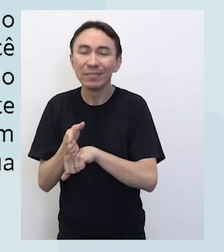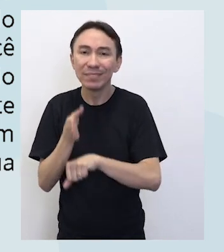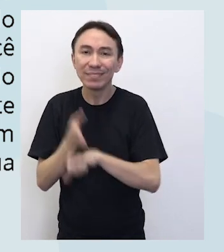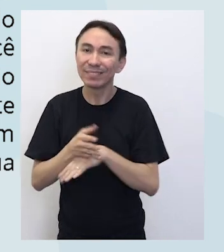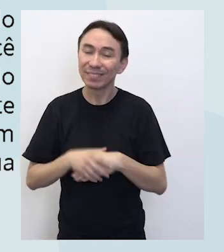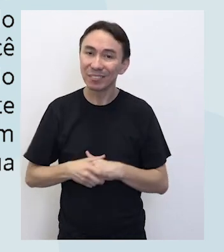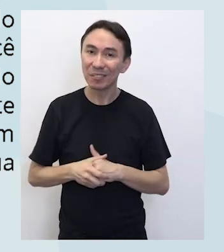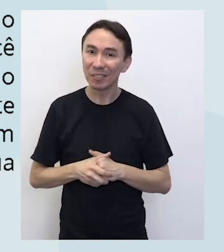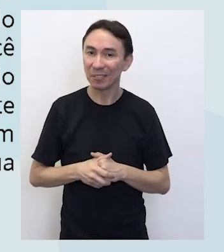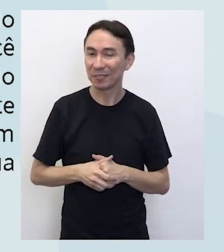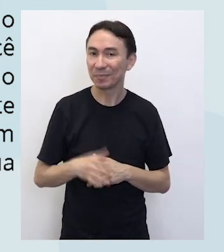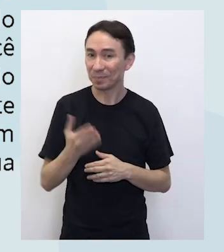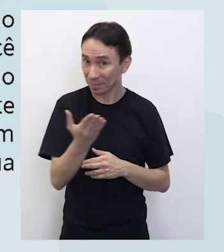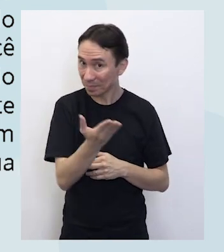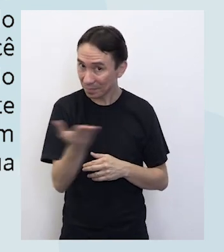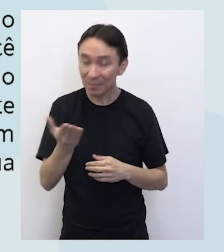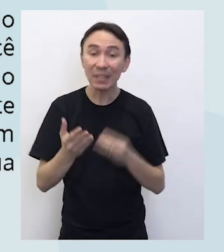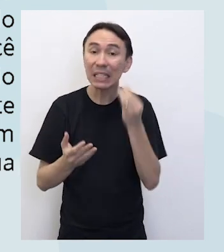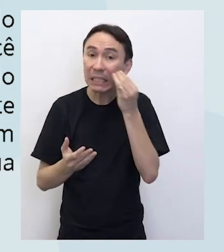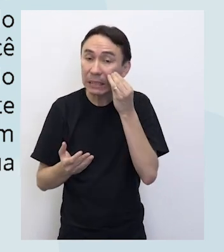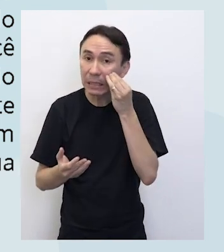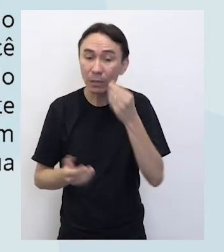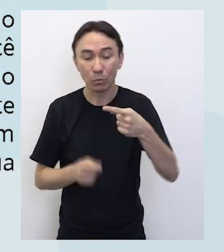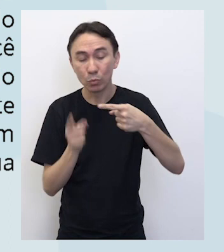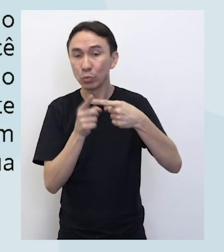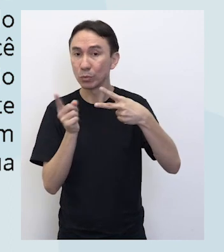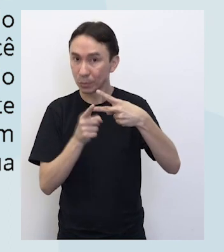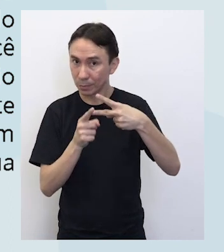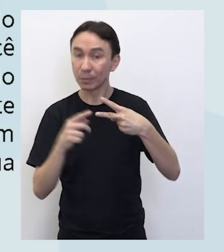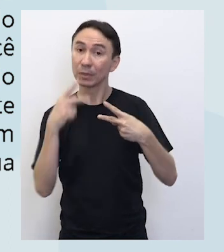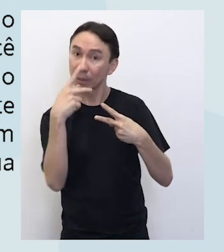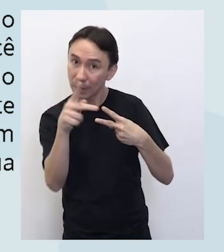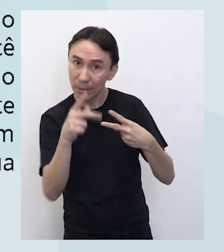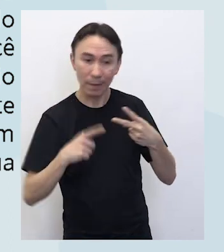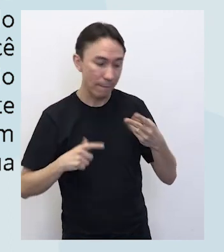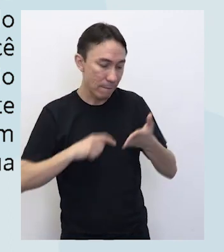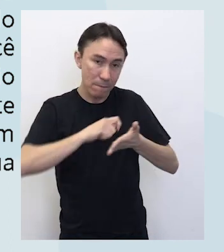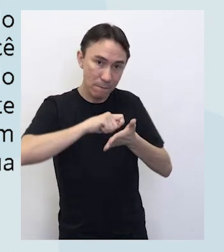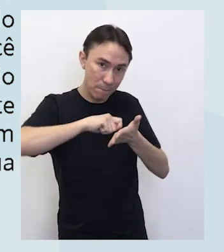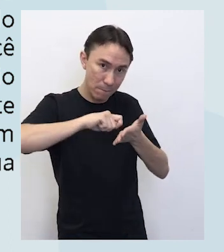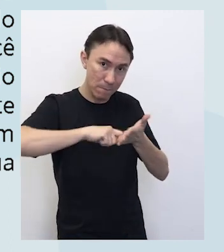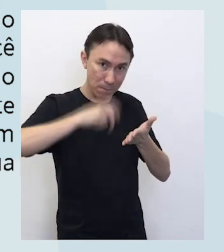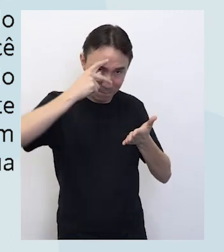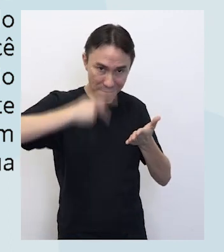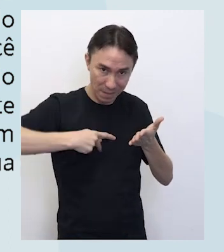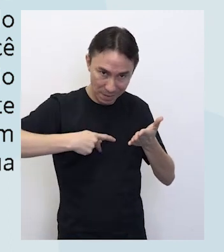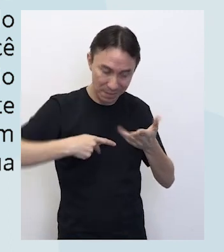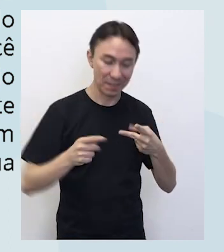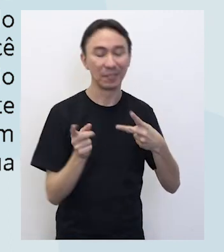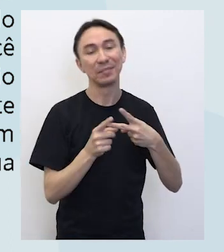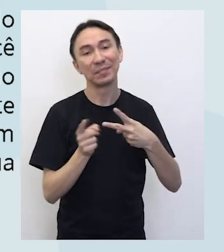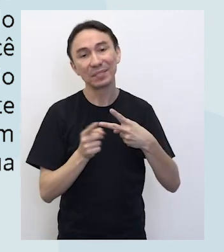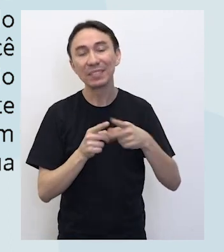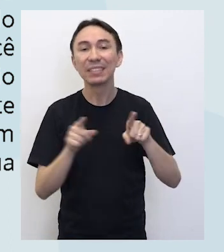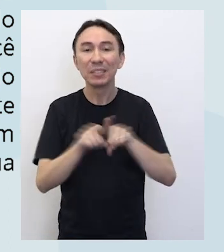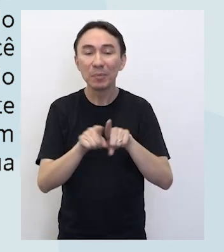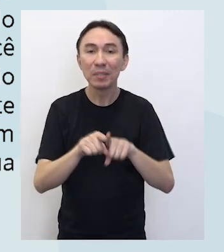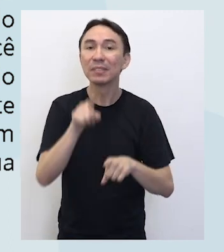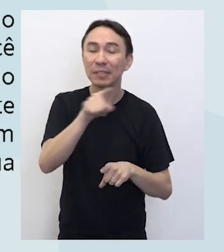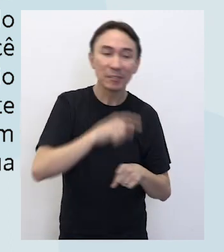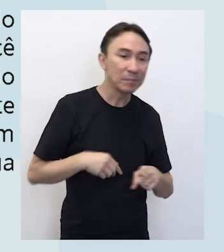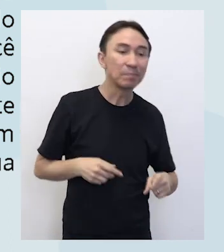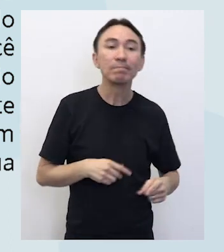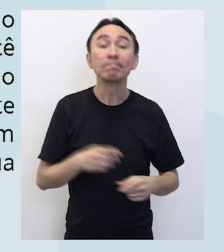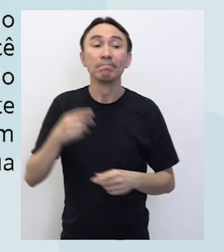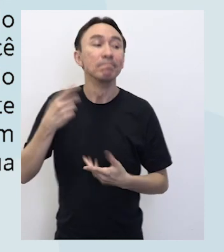vão testar duas coisas, né? O monólogo que você escreveu, como que ele vai funcionar e essa questão da interação, porque você já está com o seu texto ali escrito,